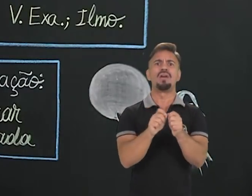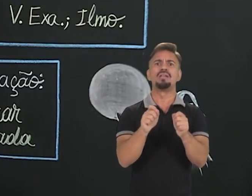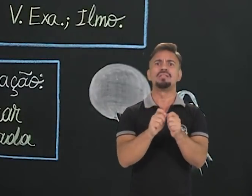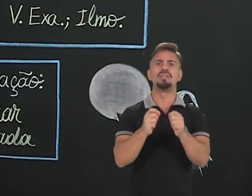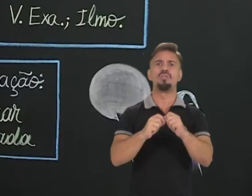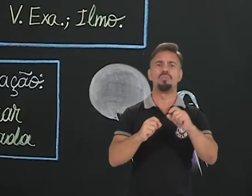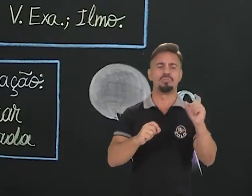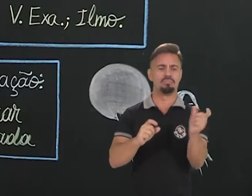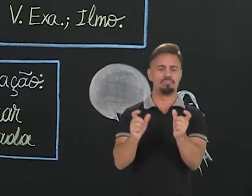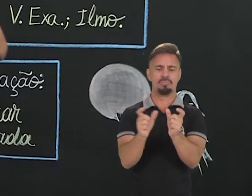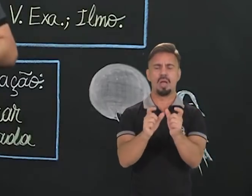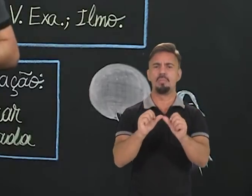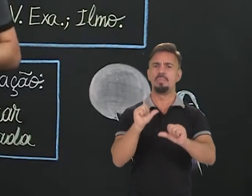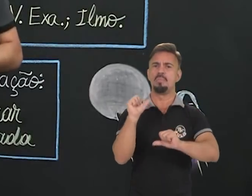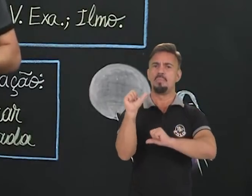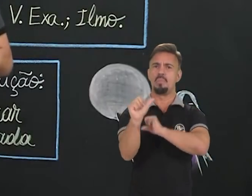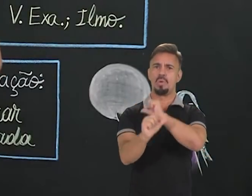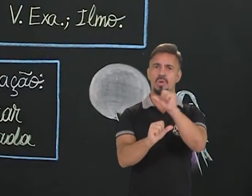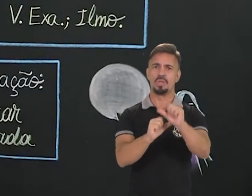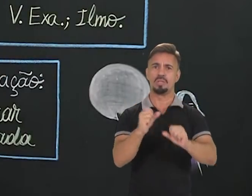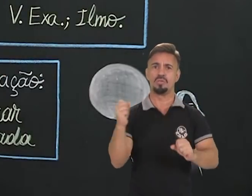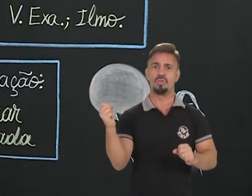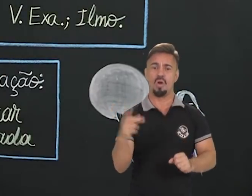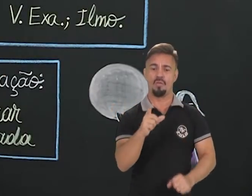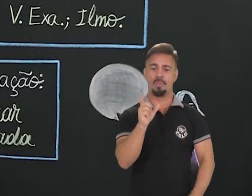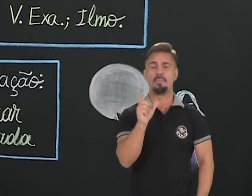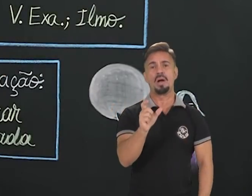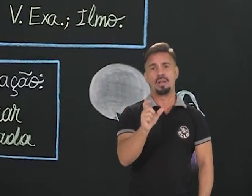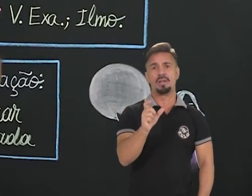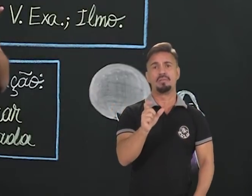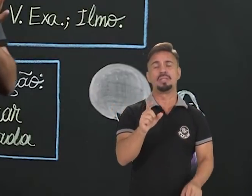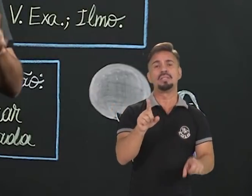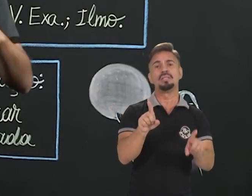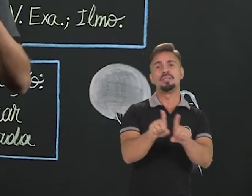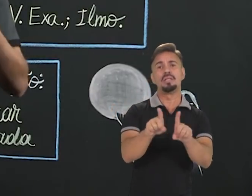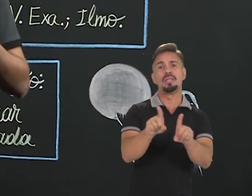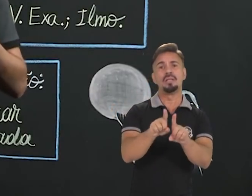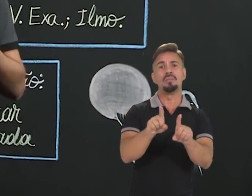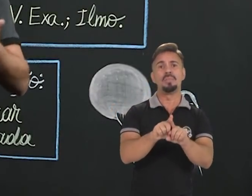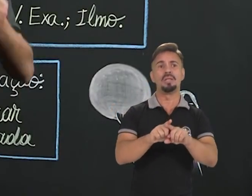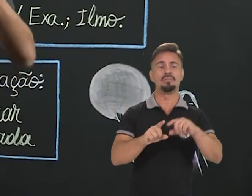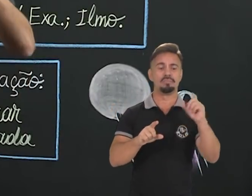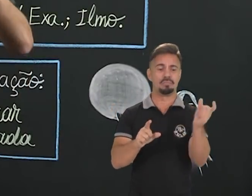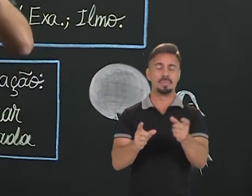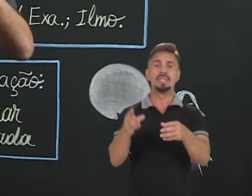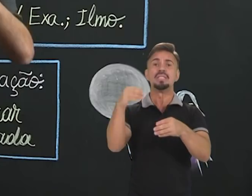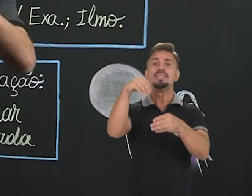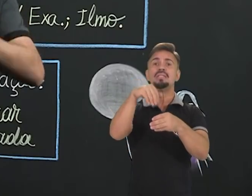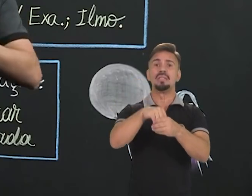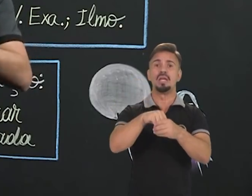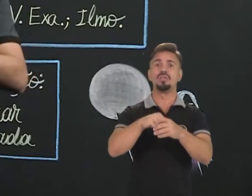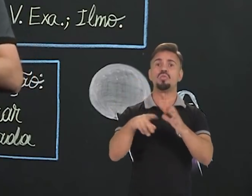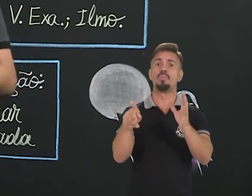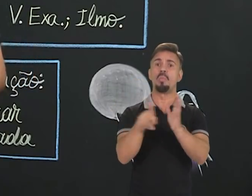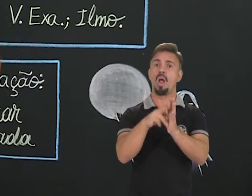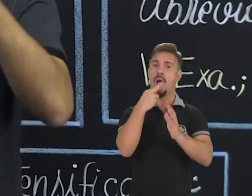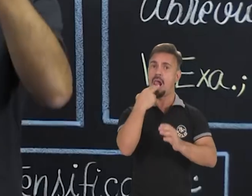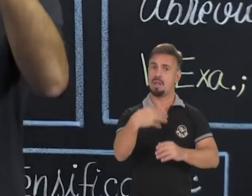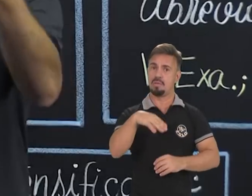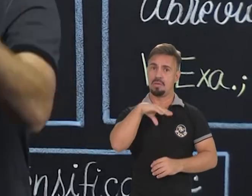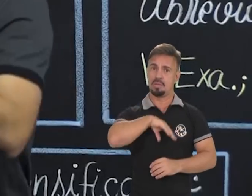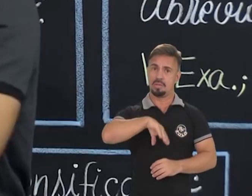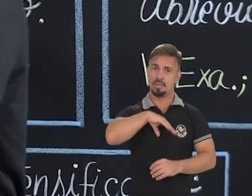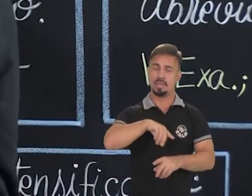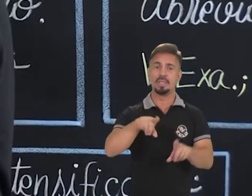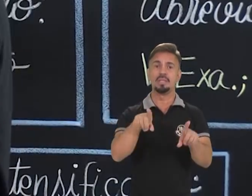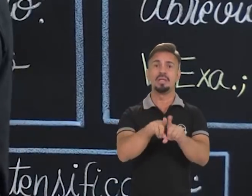essa composição, esses processos de formação de palavras, que podem depender tanto dos rearranjos que a gente faz dentro do nosso próprio idioma,